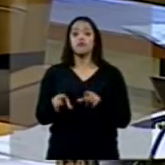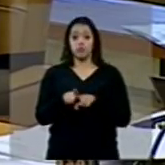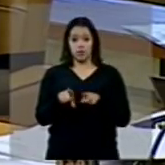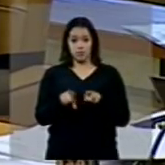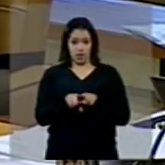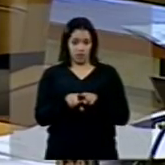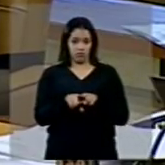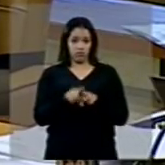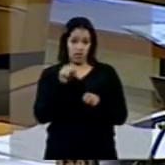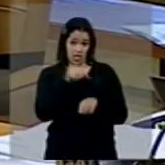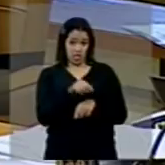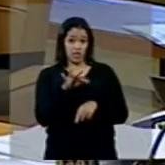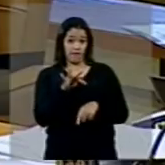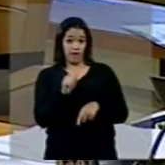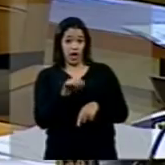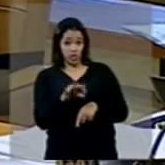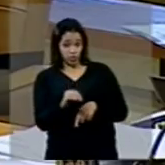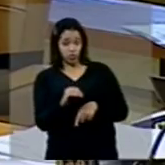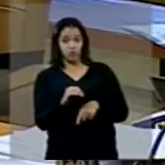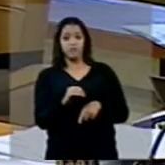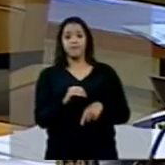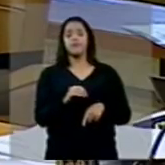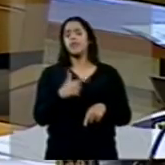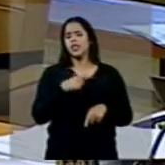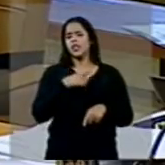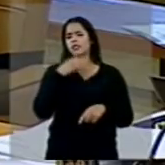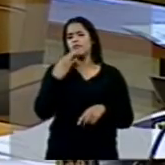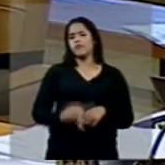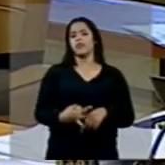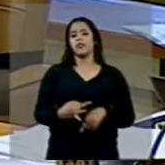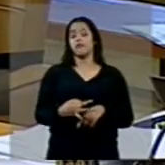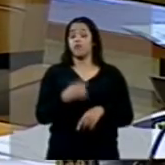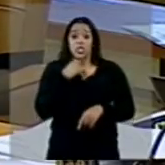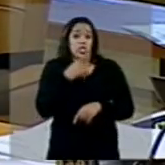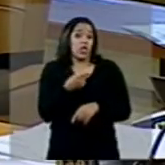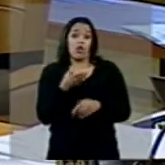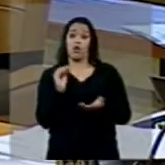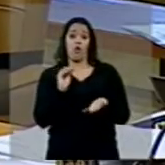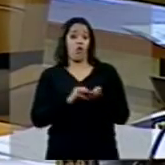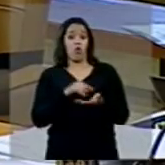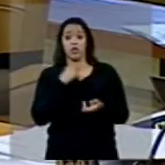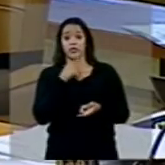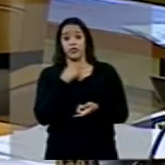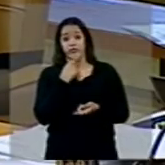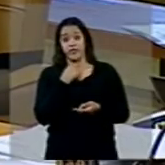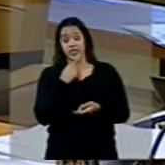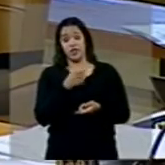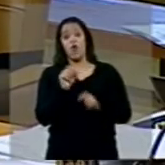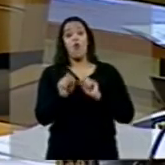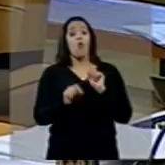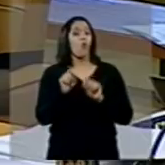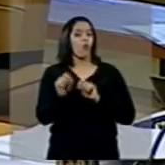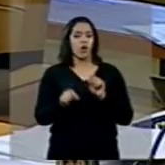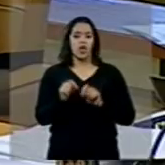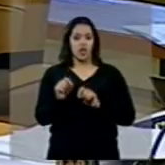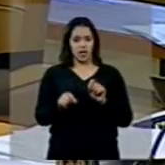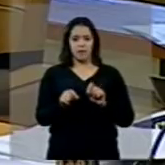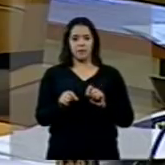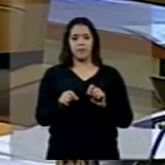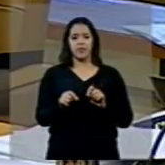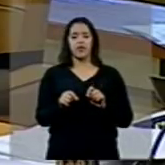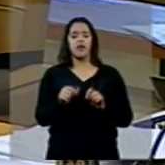fato administrativo, e certamente ninguém colocaria em dúvida a afirmação da